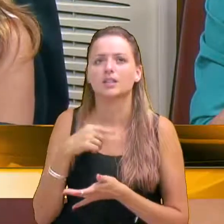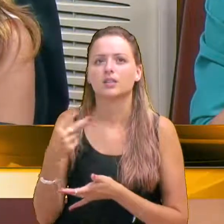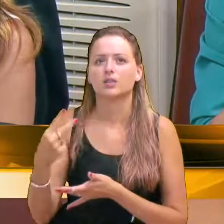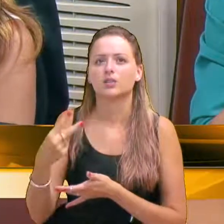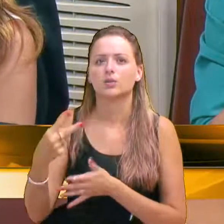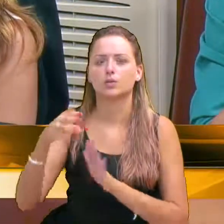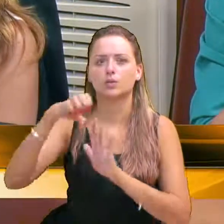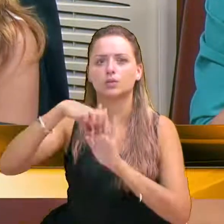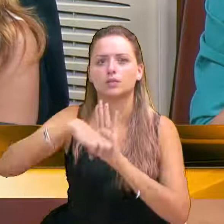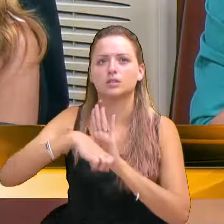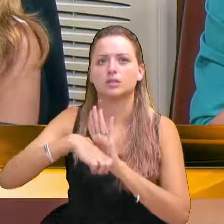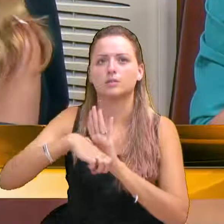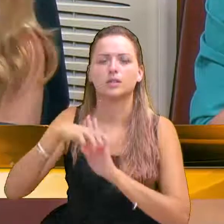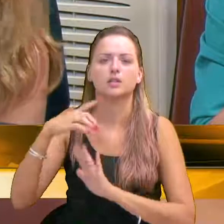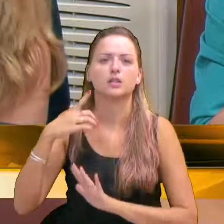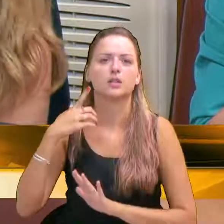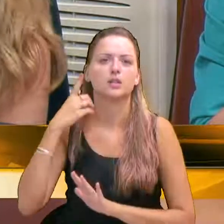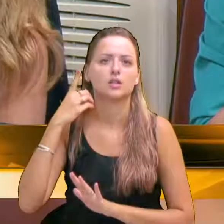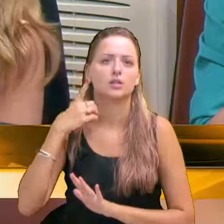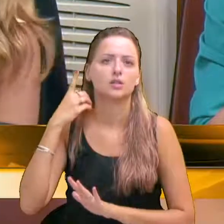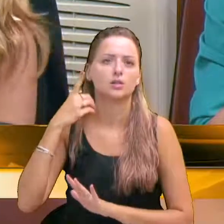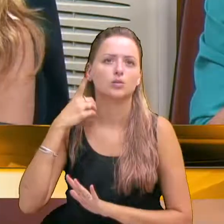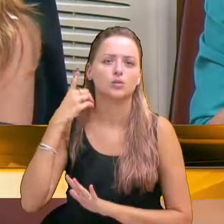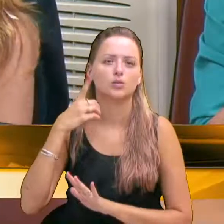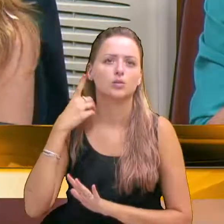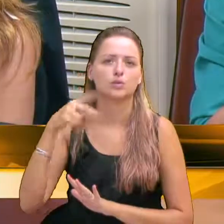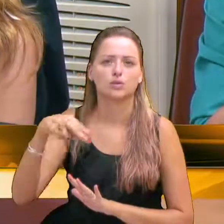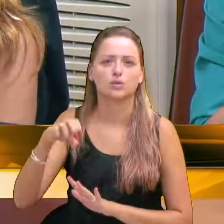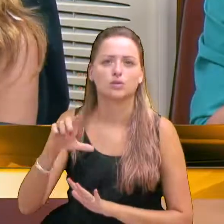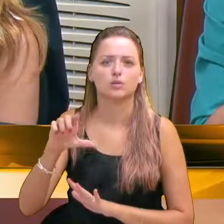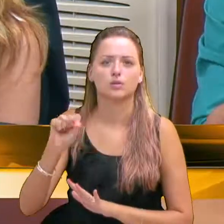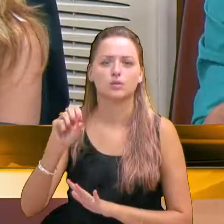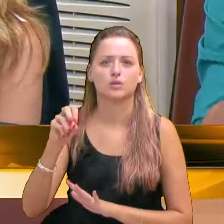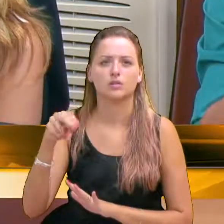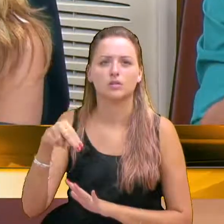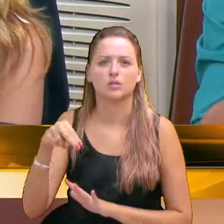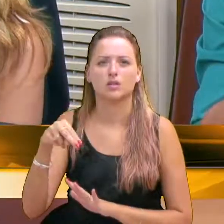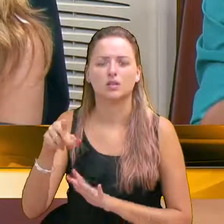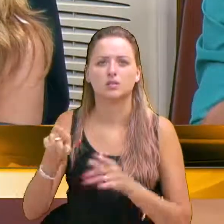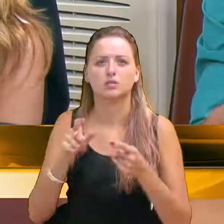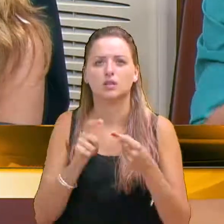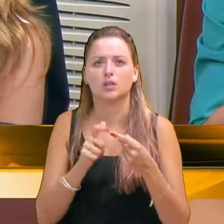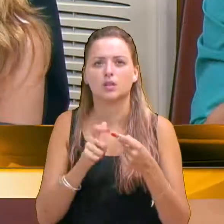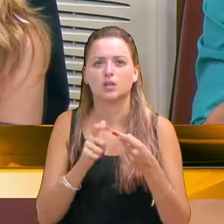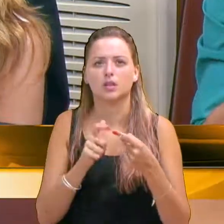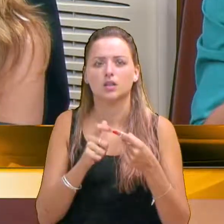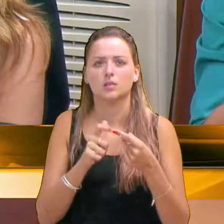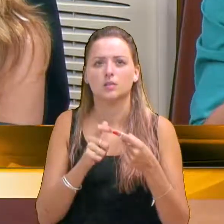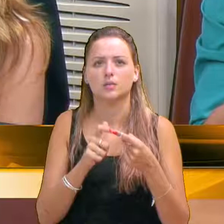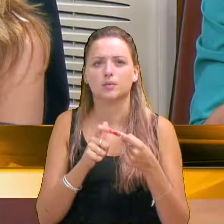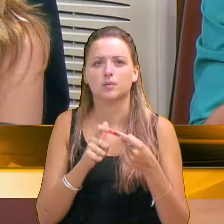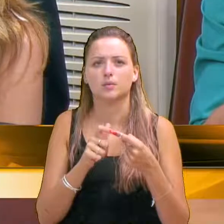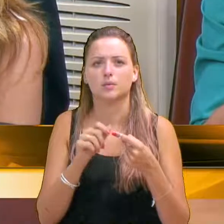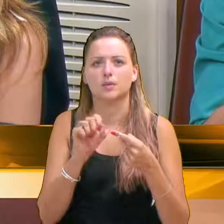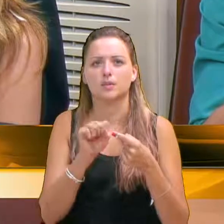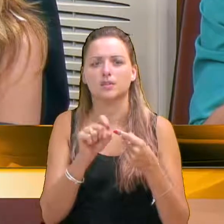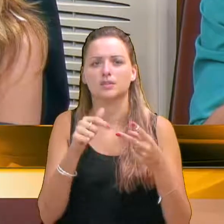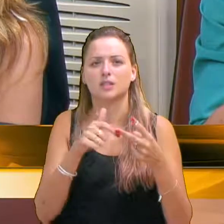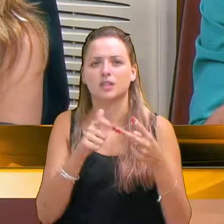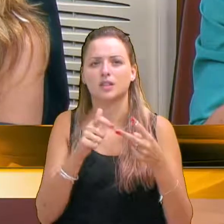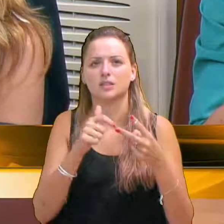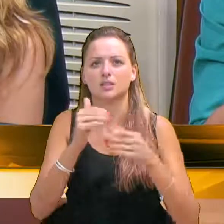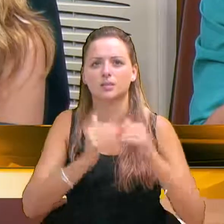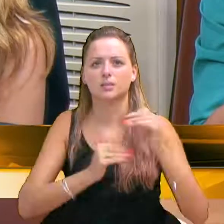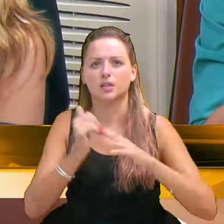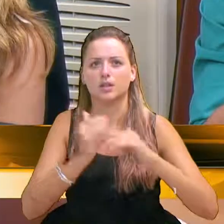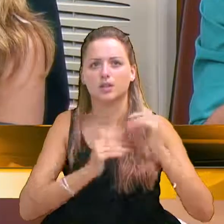emendas do município do deputado, quando o deputado Nelson Marquesan, uma para a reforma de UBS e uma para a construção de